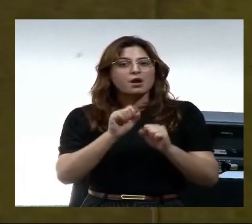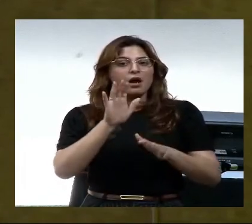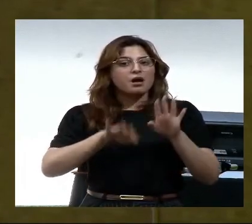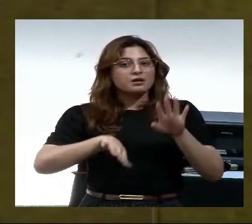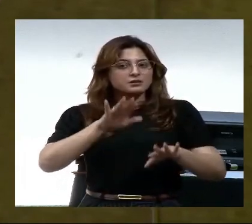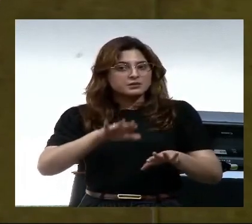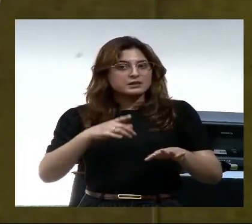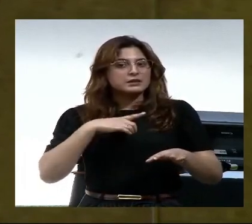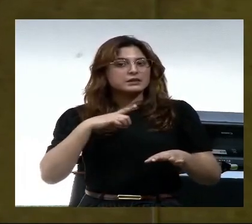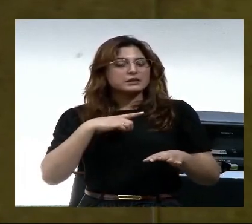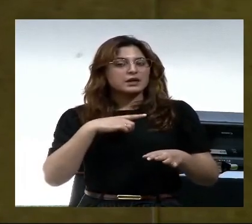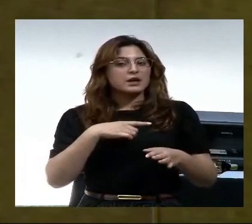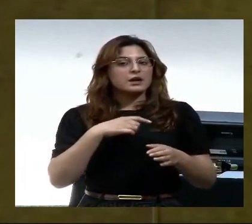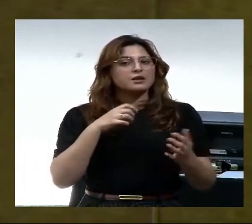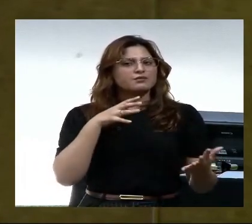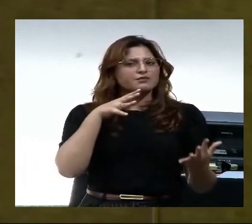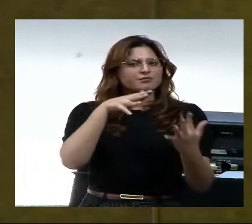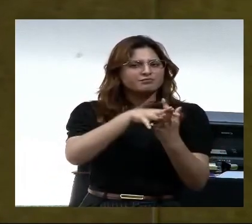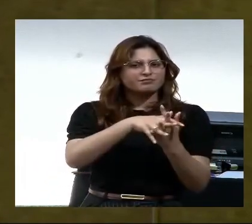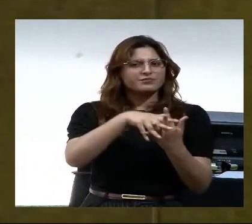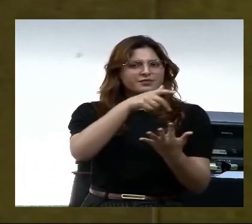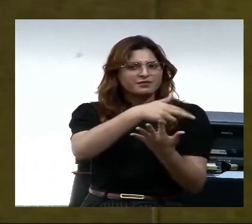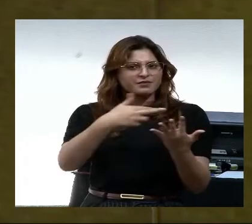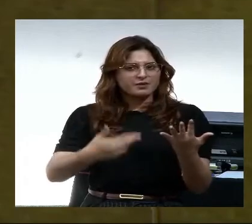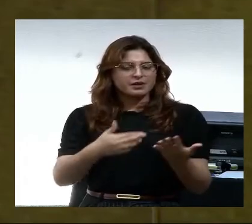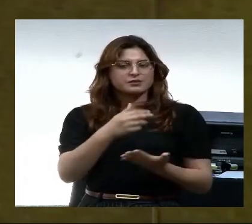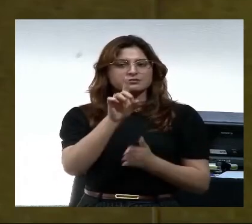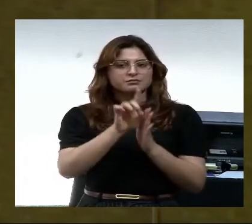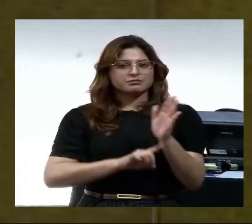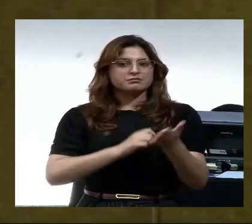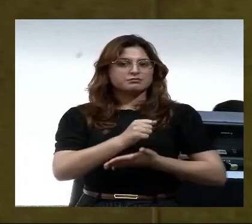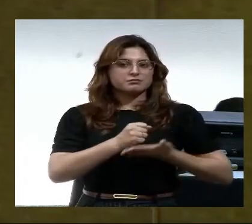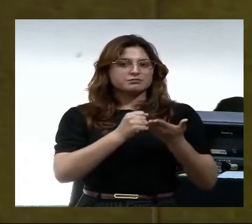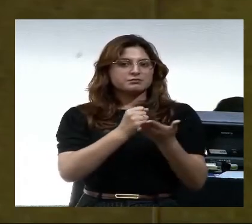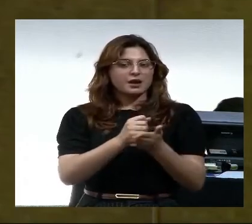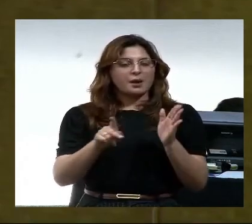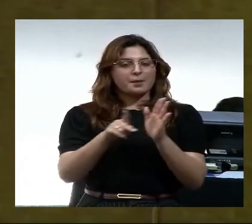de prerrogativas da advocacia e dos direitos fundamentais dos cidadãos.